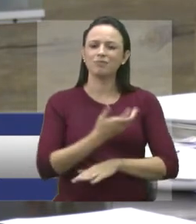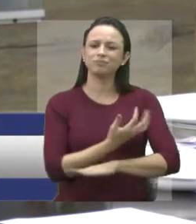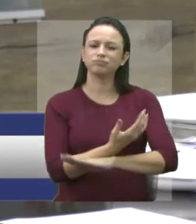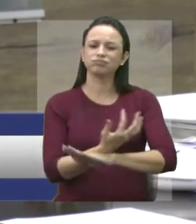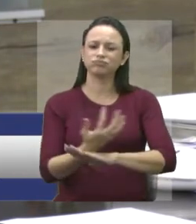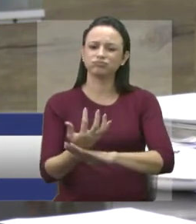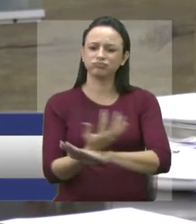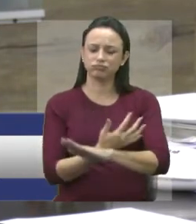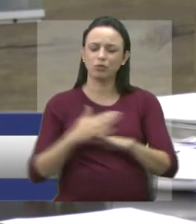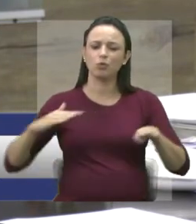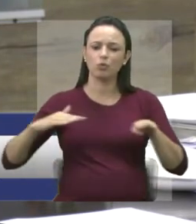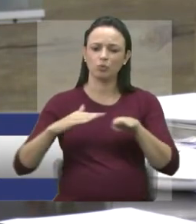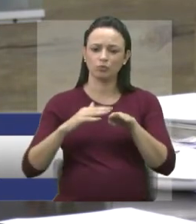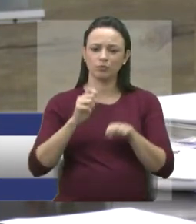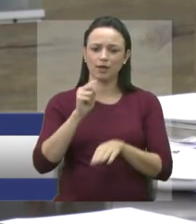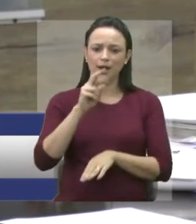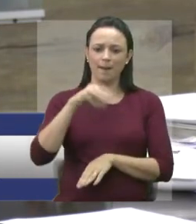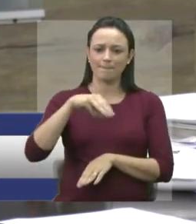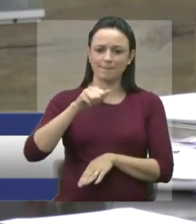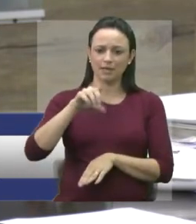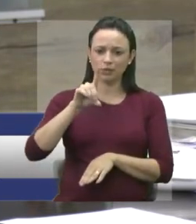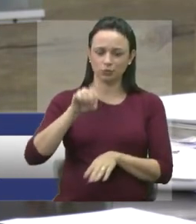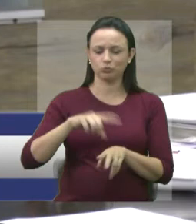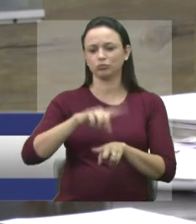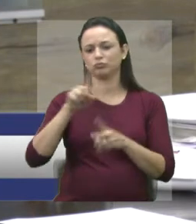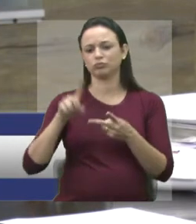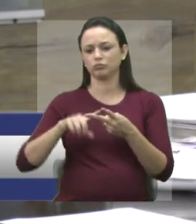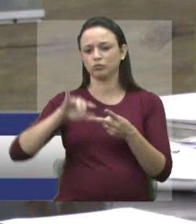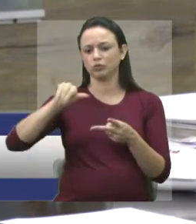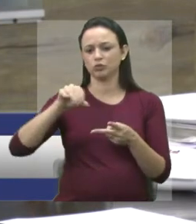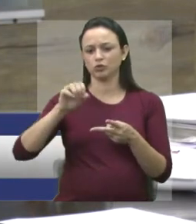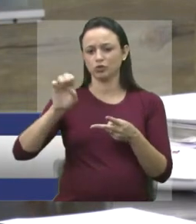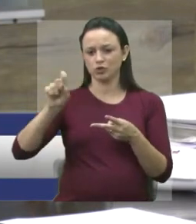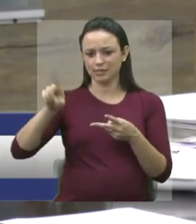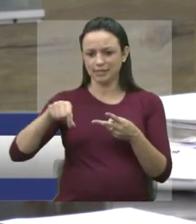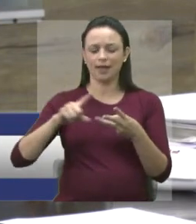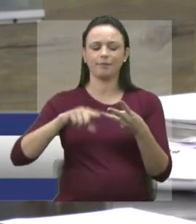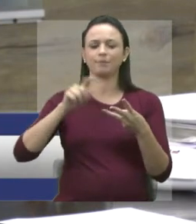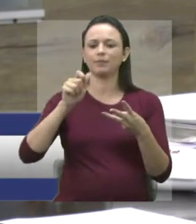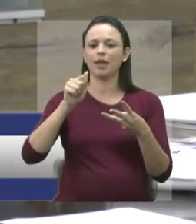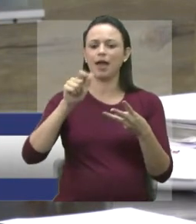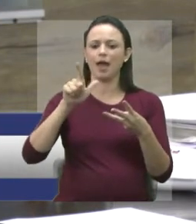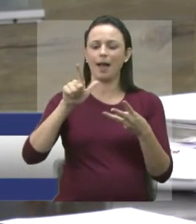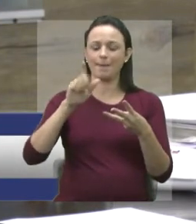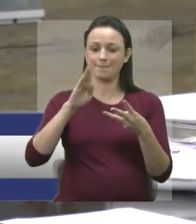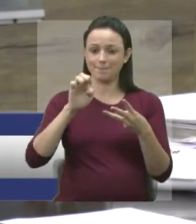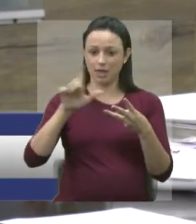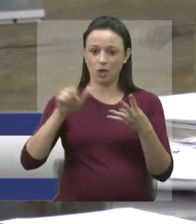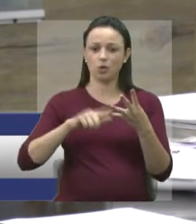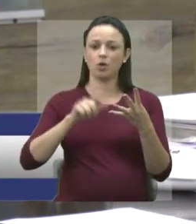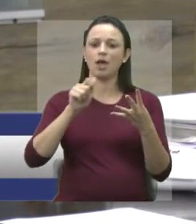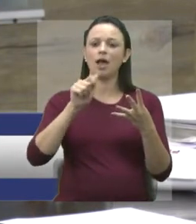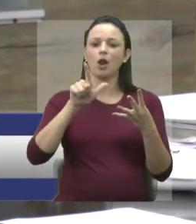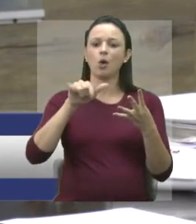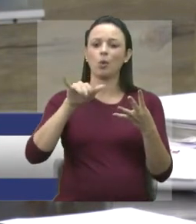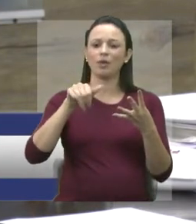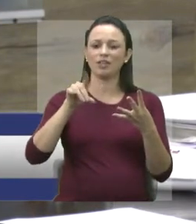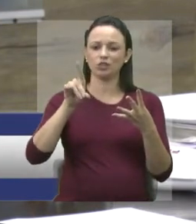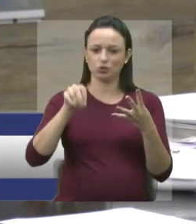no cruzamento das ruas Armando Poloniato, José de Oliveira Bettini, Abel de Carvalho e Aluídio